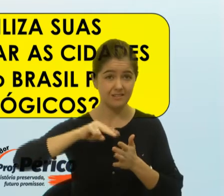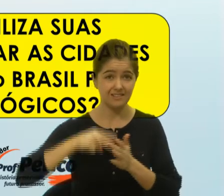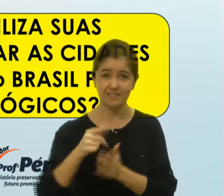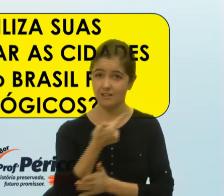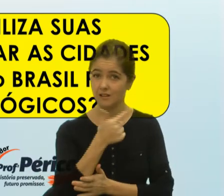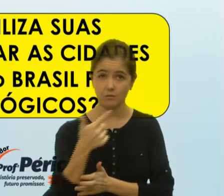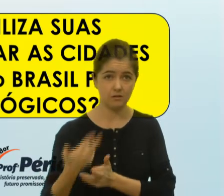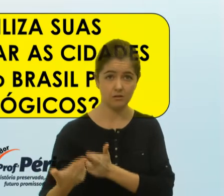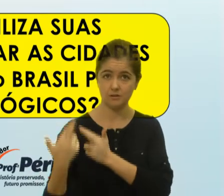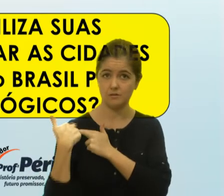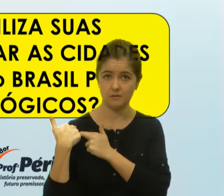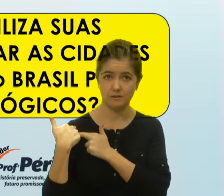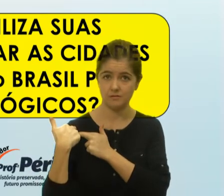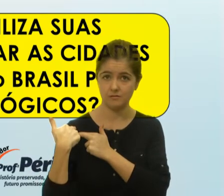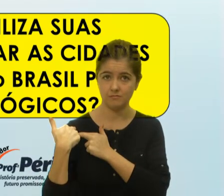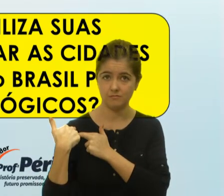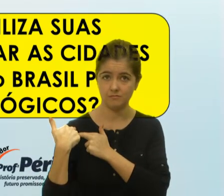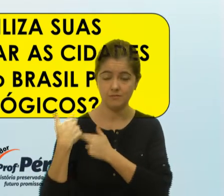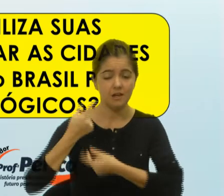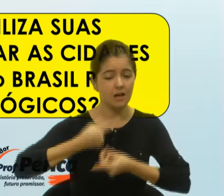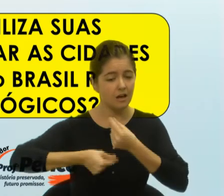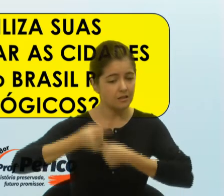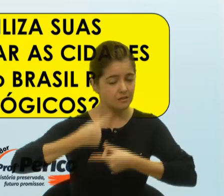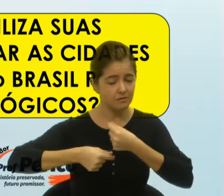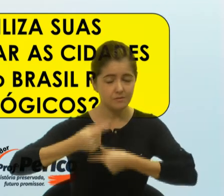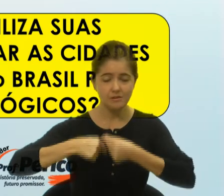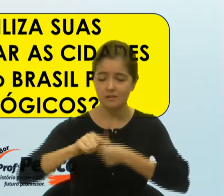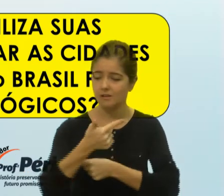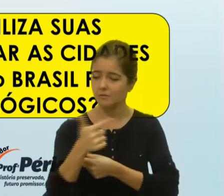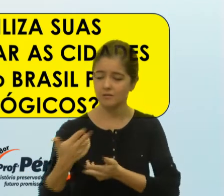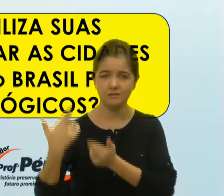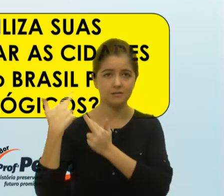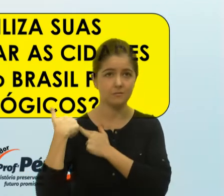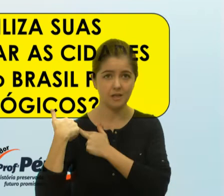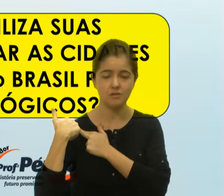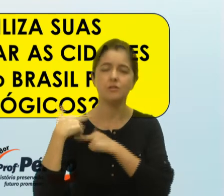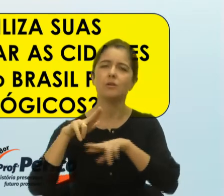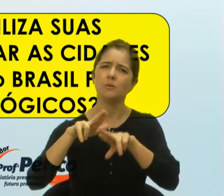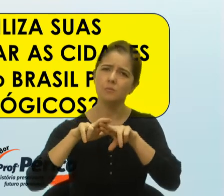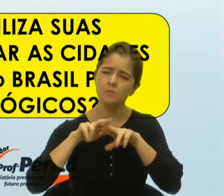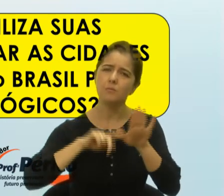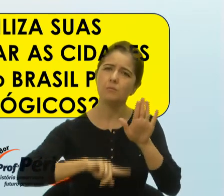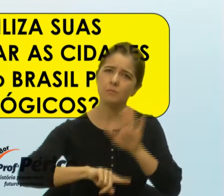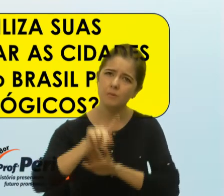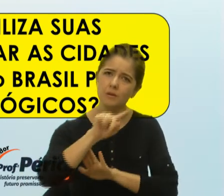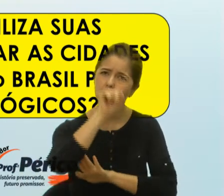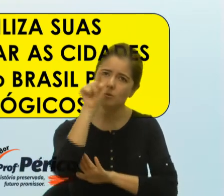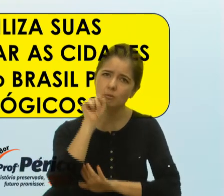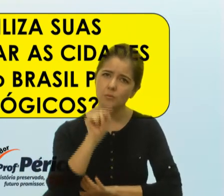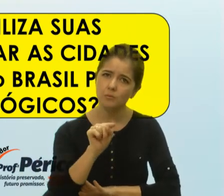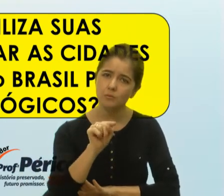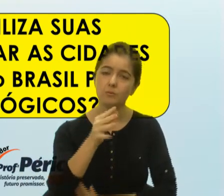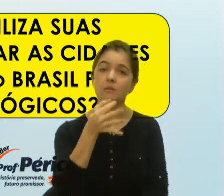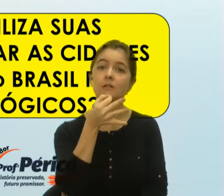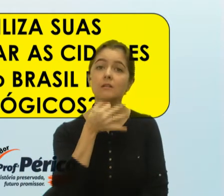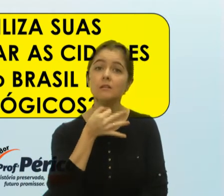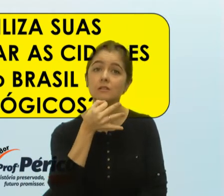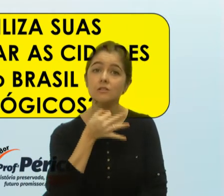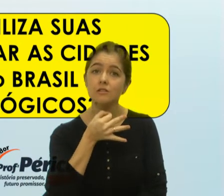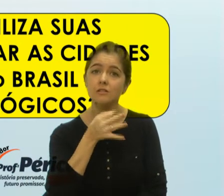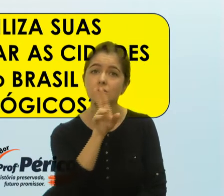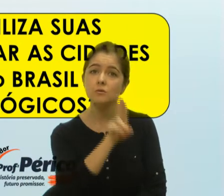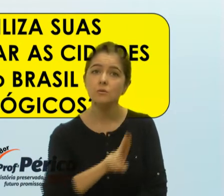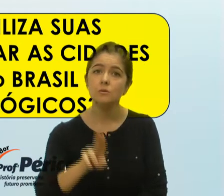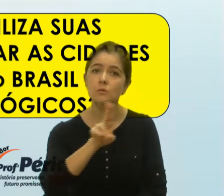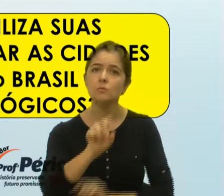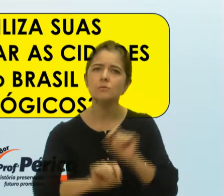irresponsabilidade de um administrador. Portanto, eu faço a pergunta, Caxias se utiliza de